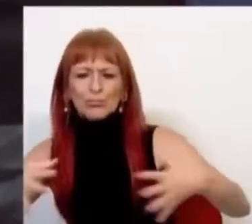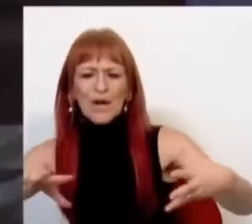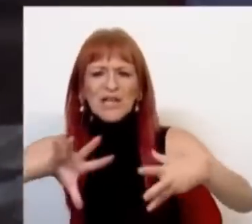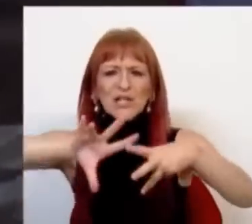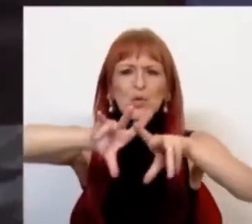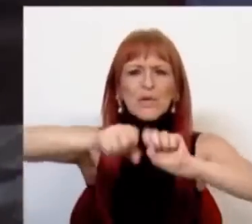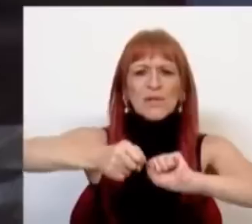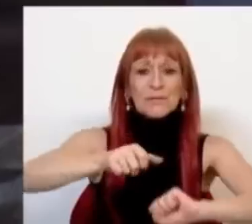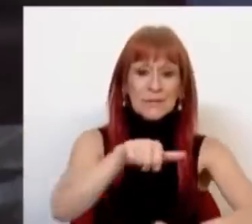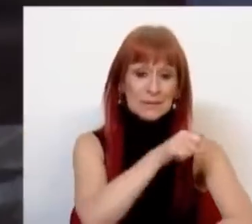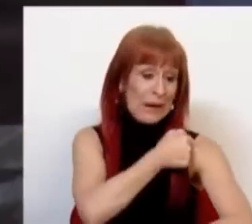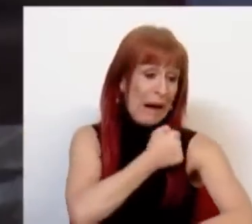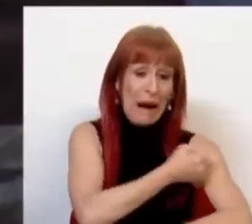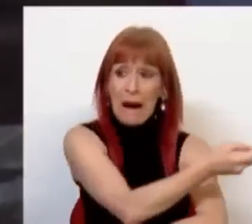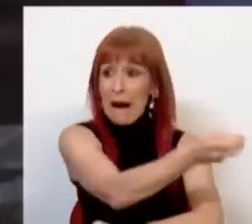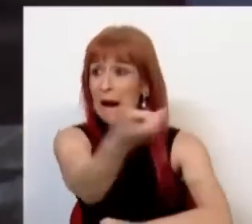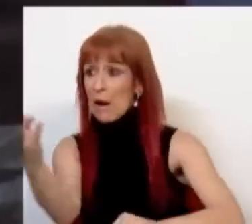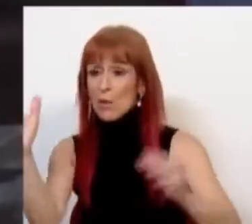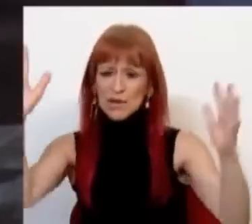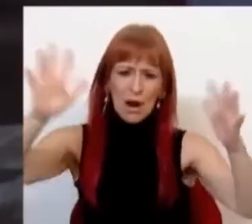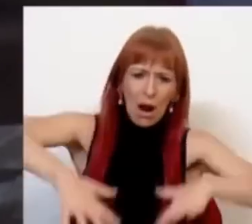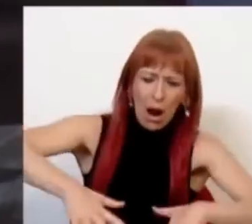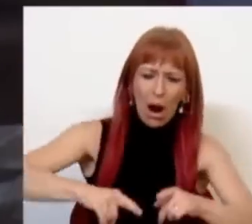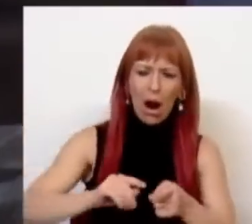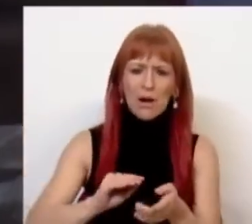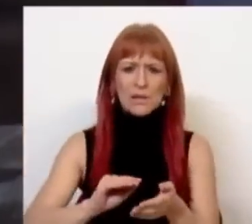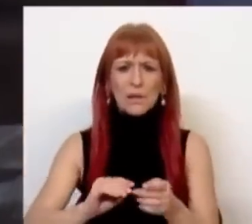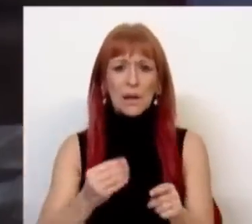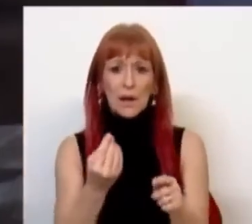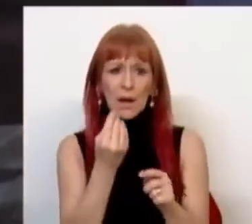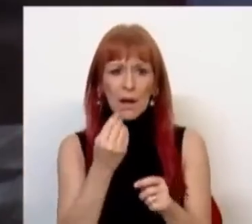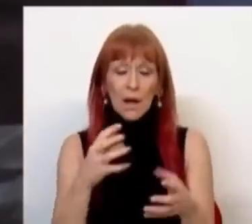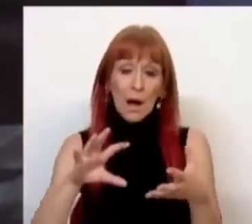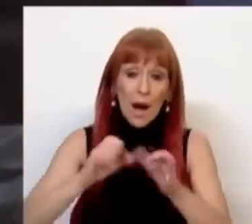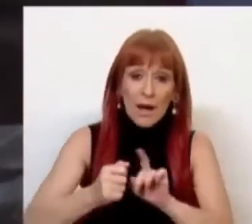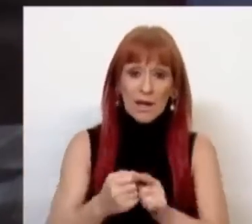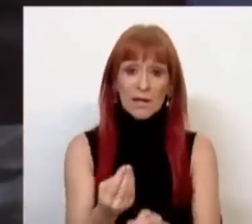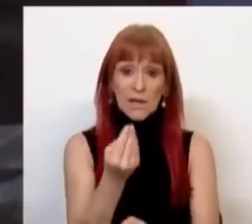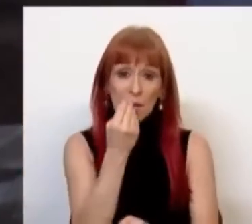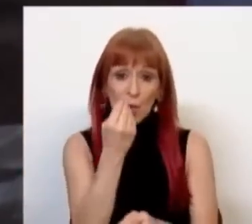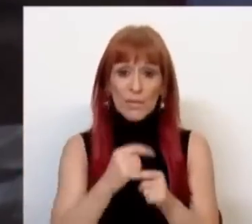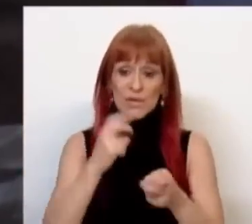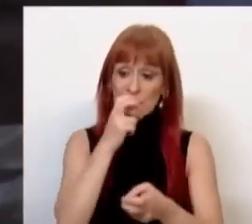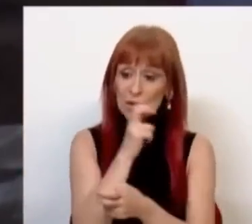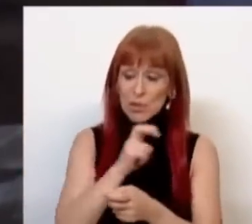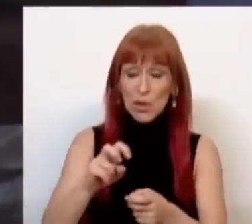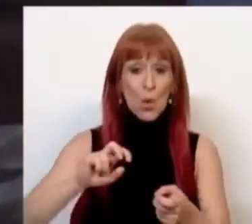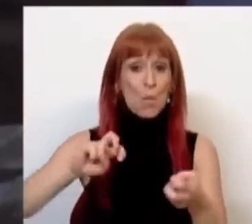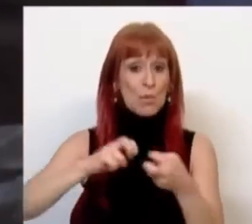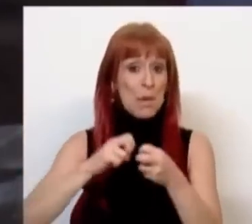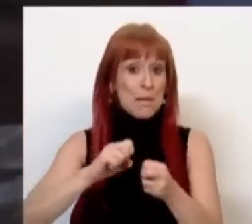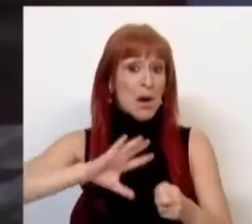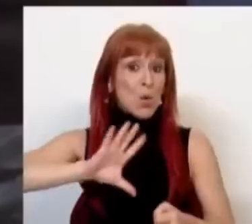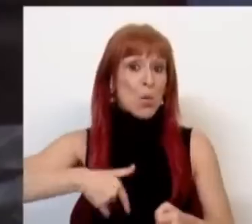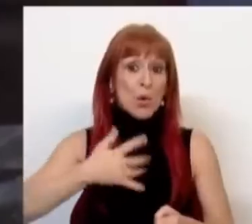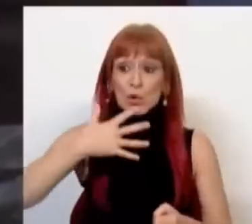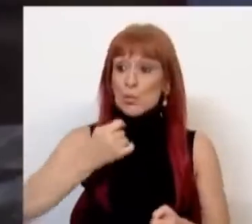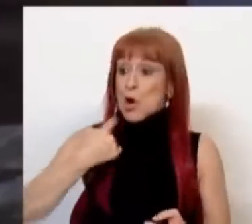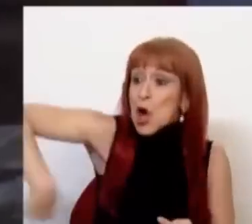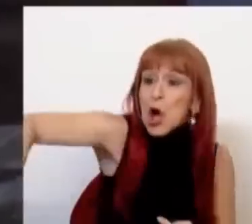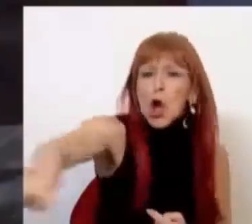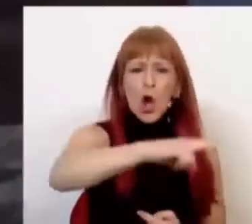de lares. As crises alimentares e energéticas são um problema de todo mundo. Todos